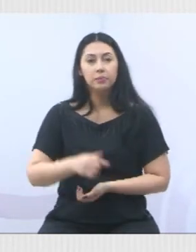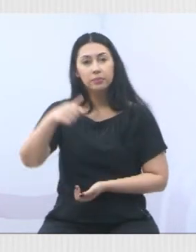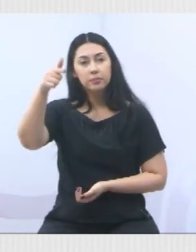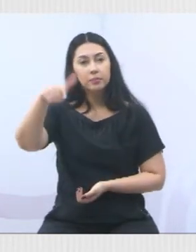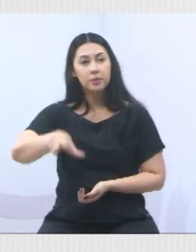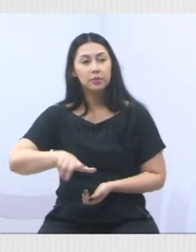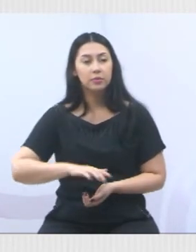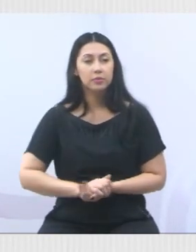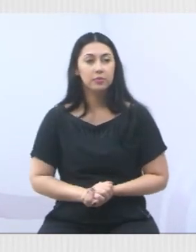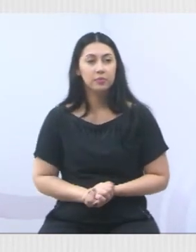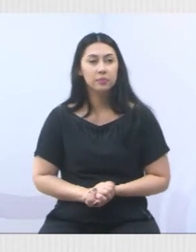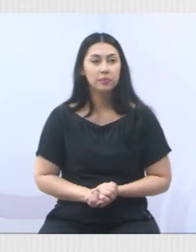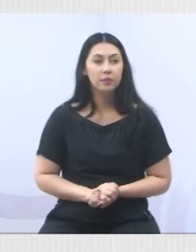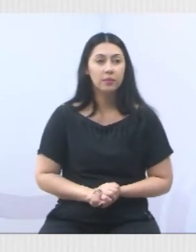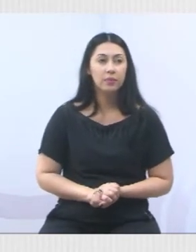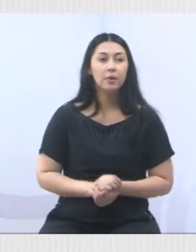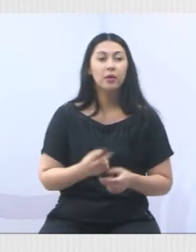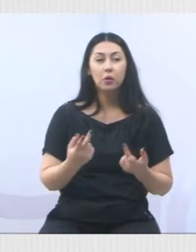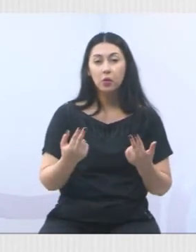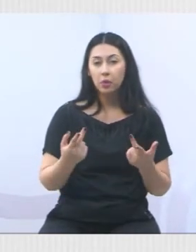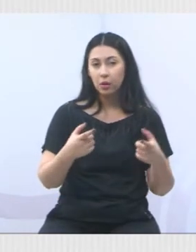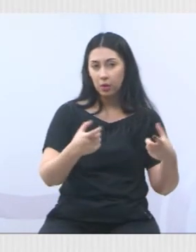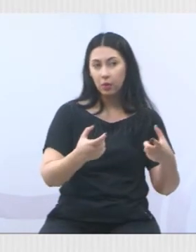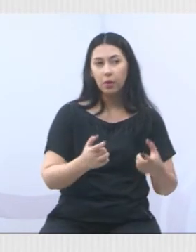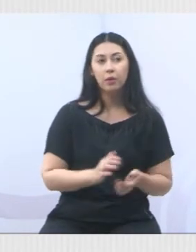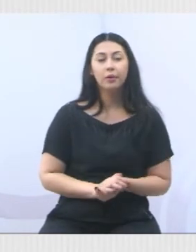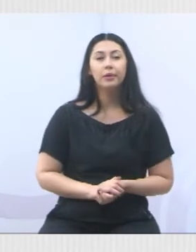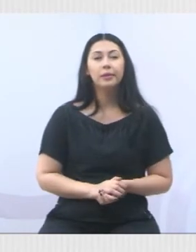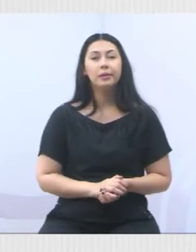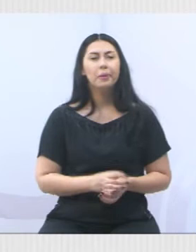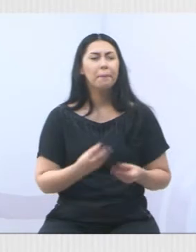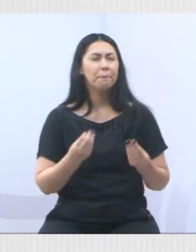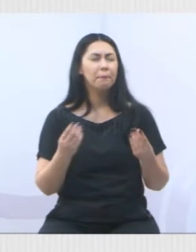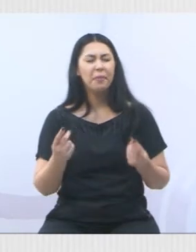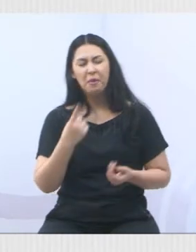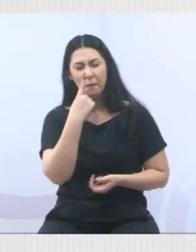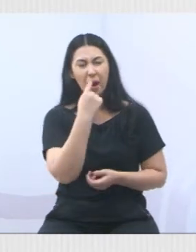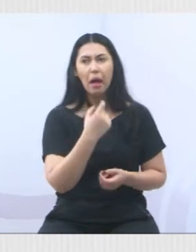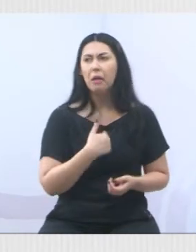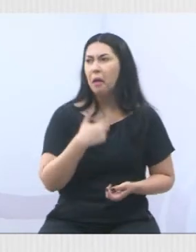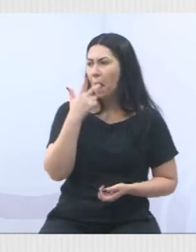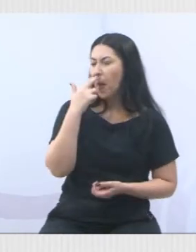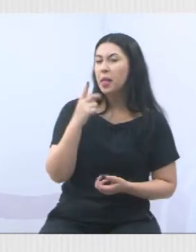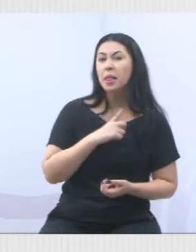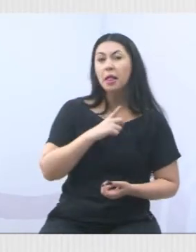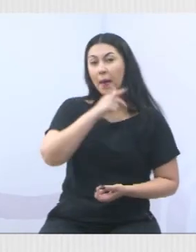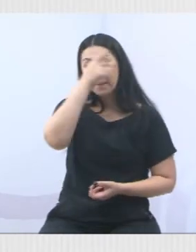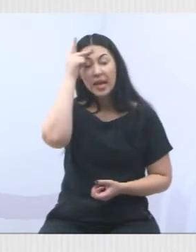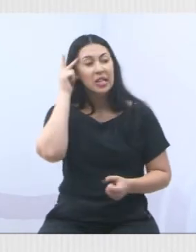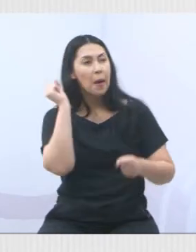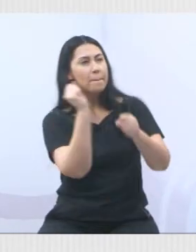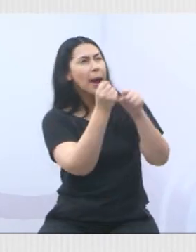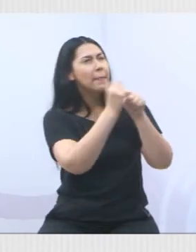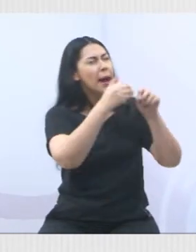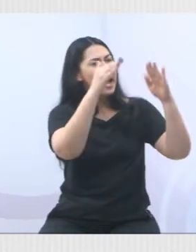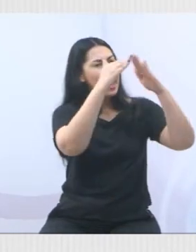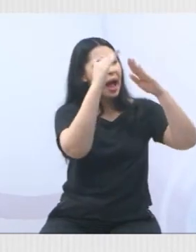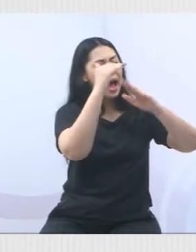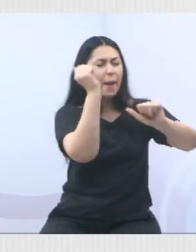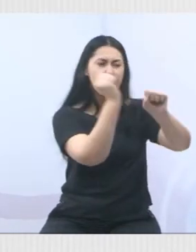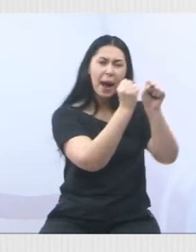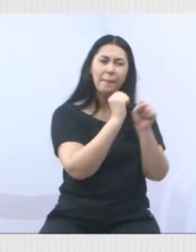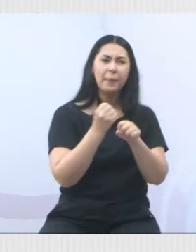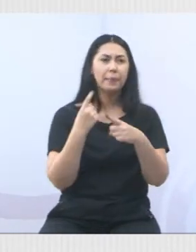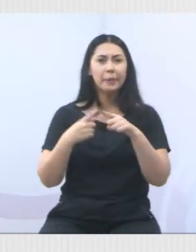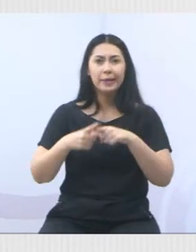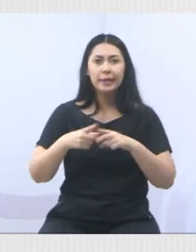Próximo. Jardim Paraíba, mais entulho. Nossa, tem, acho que tem muita gente reformando casa, né? Porque o que tem de entulho pela cidade,